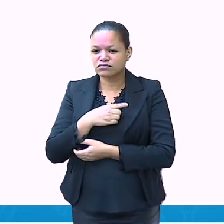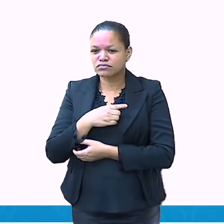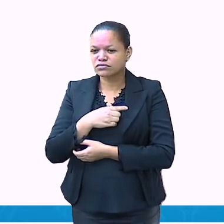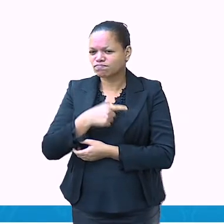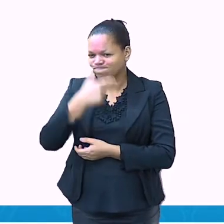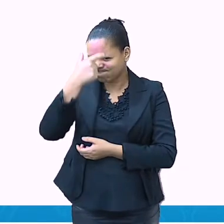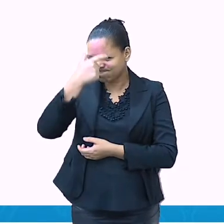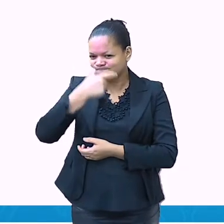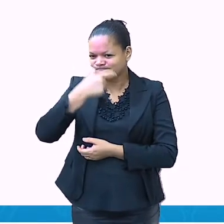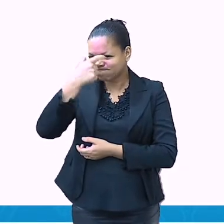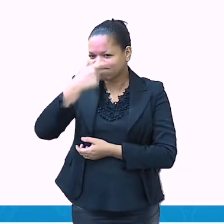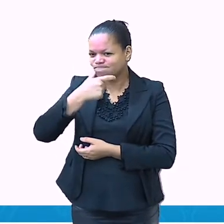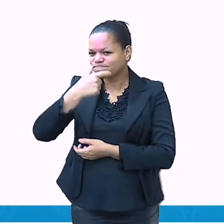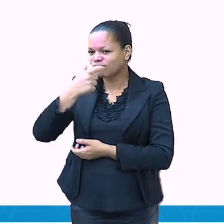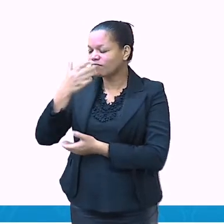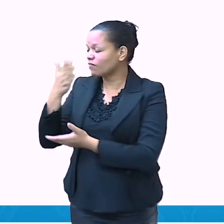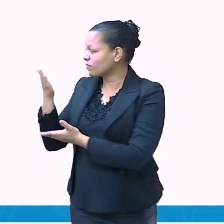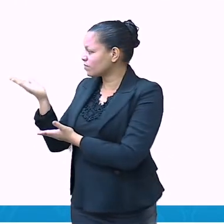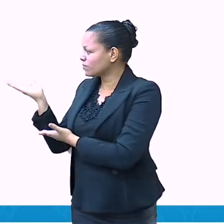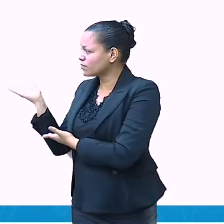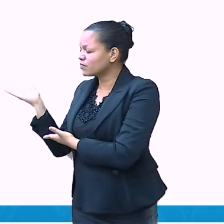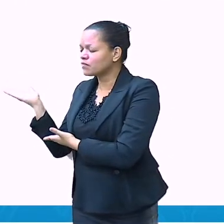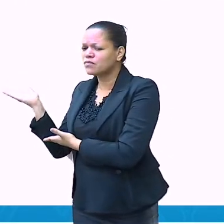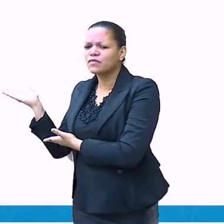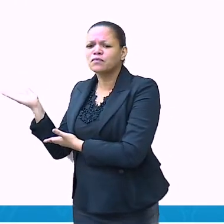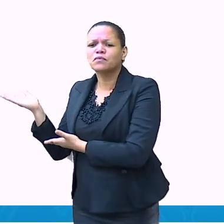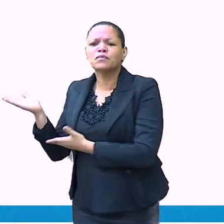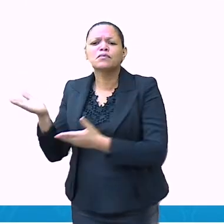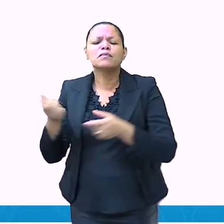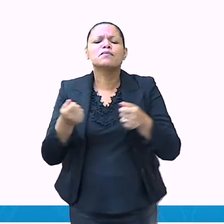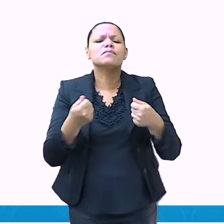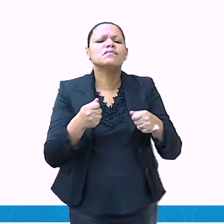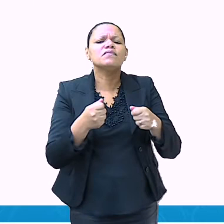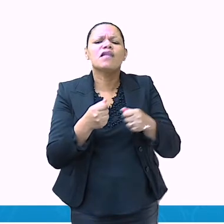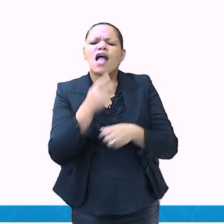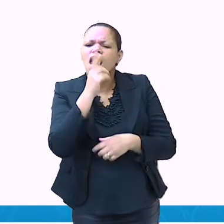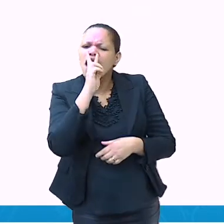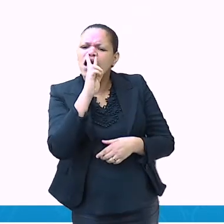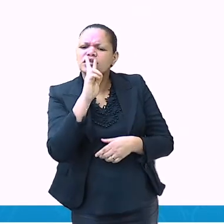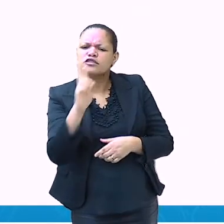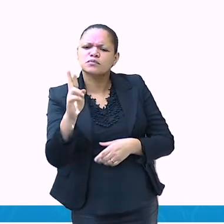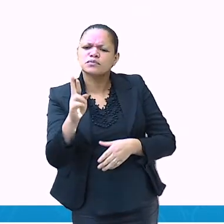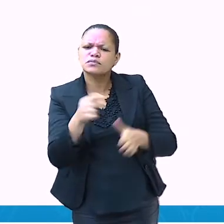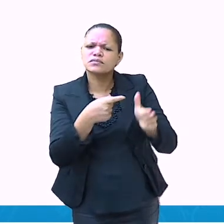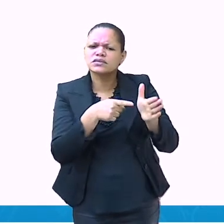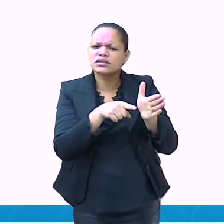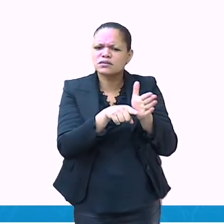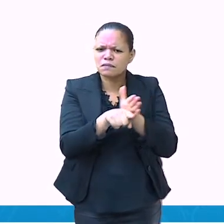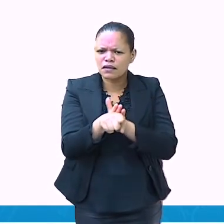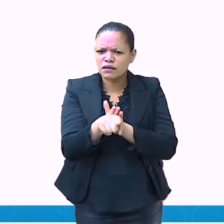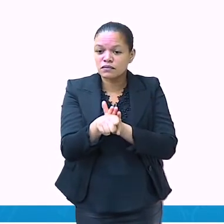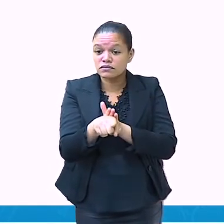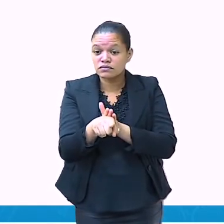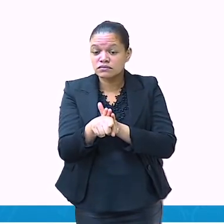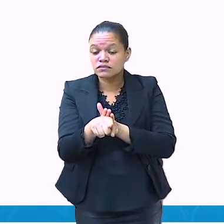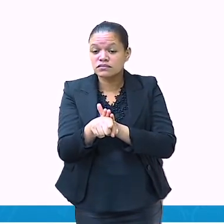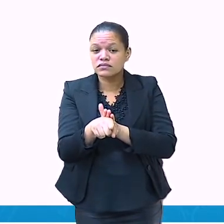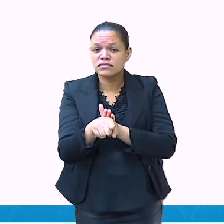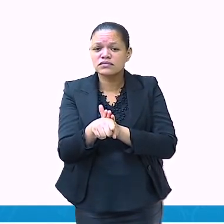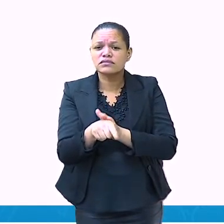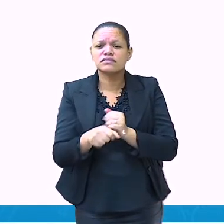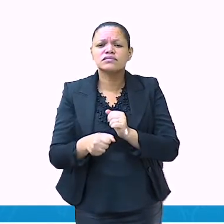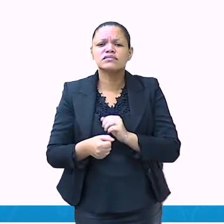Below your notebook. Então, responda as perguntas e escolha was, no passado, era, né? E